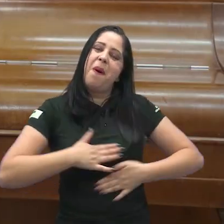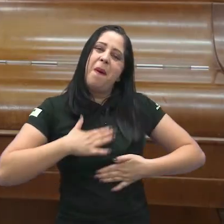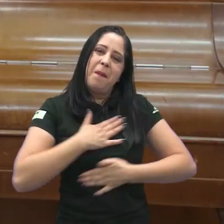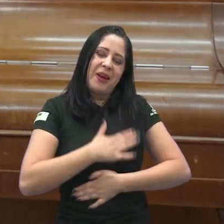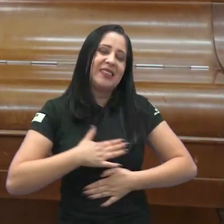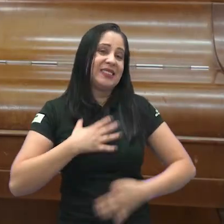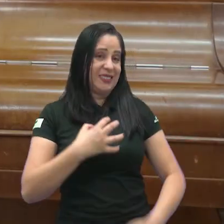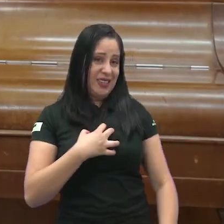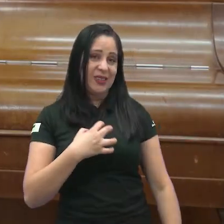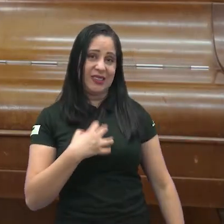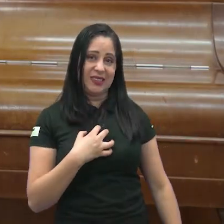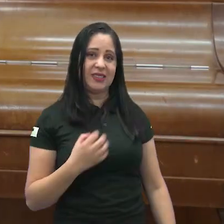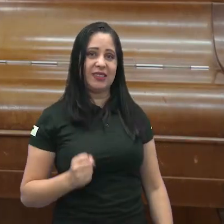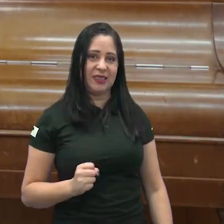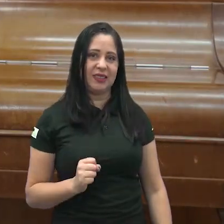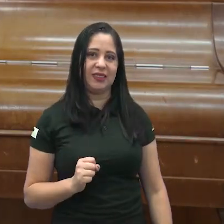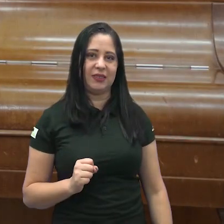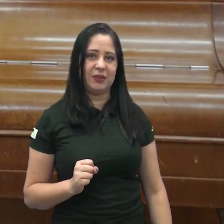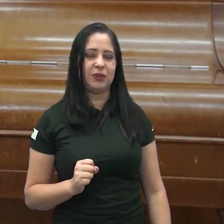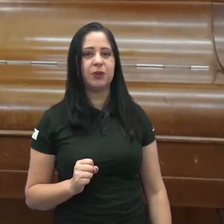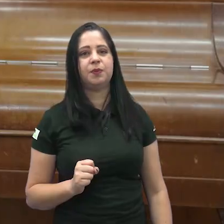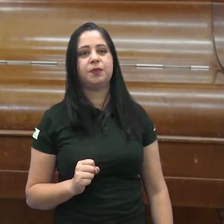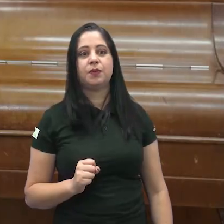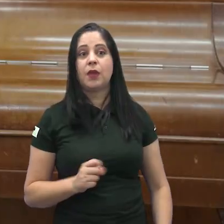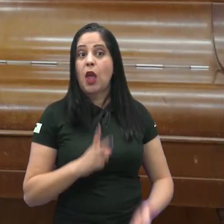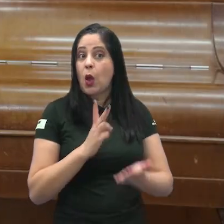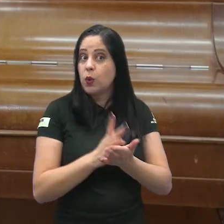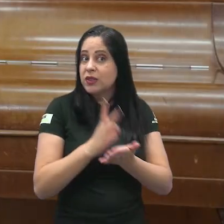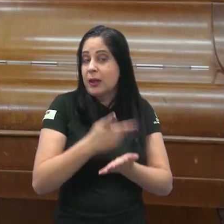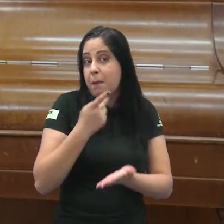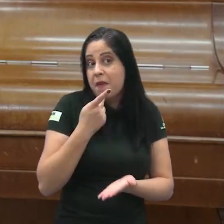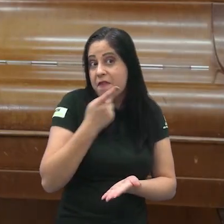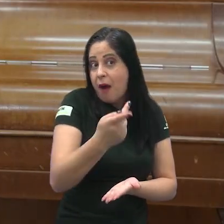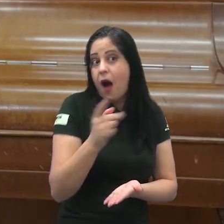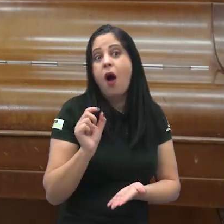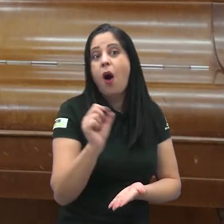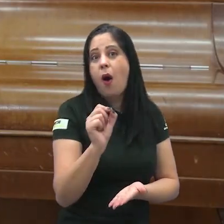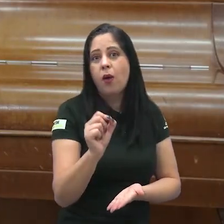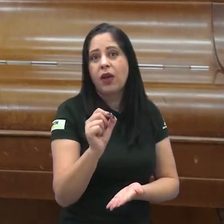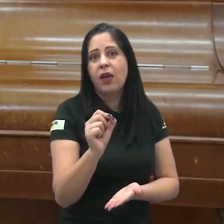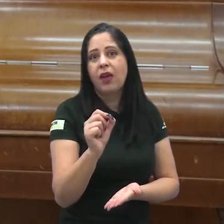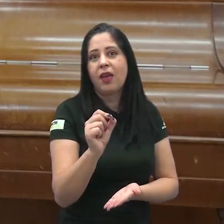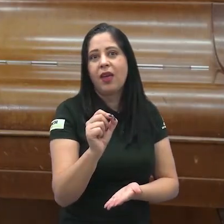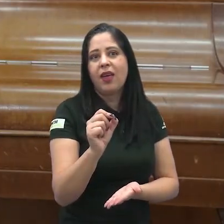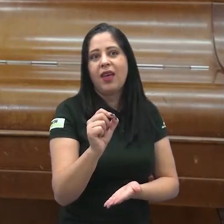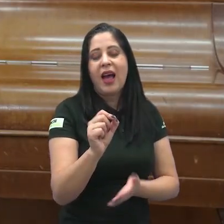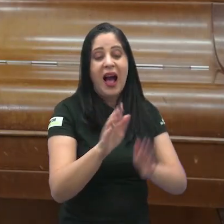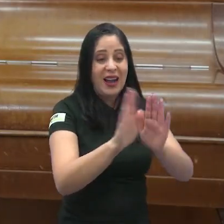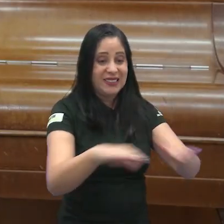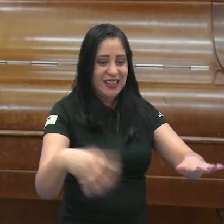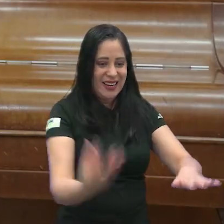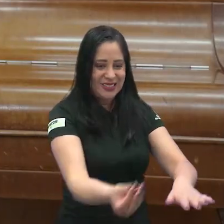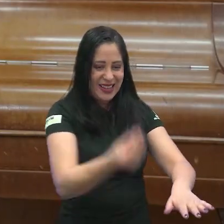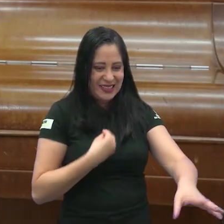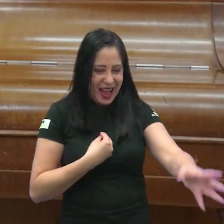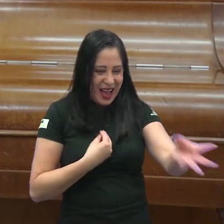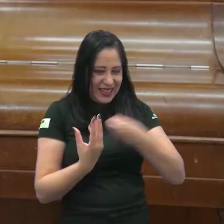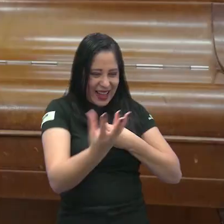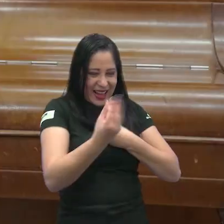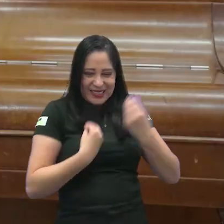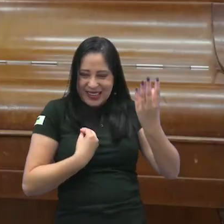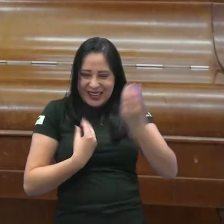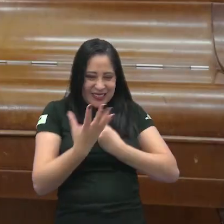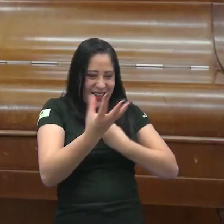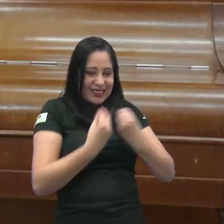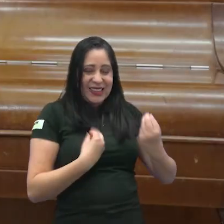mesmo, né? Então, o que eu sempre falo é que nós, muitas vezes, recebemos mais do que a gente